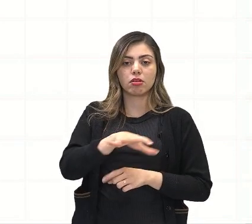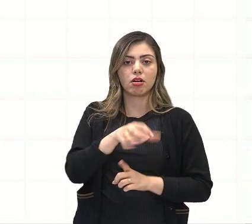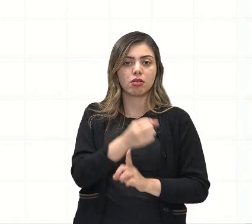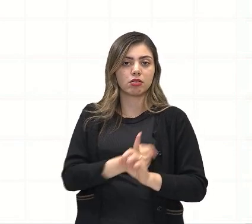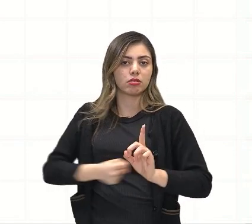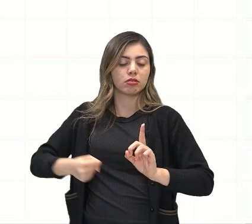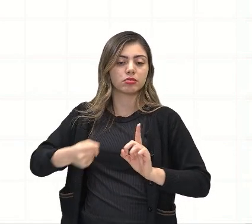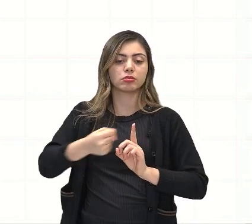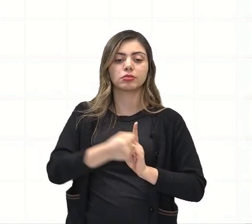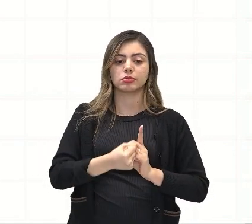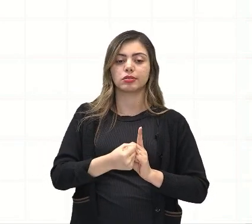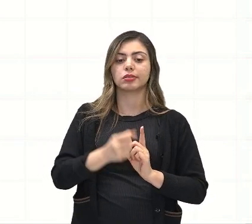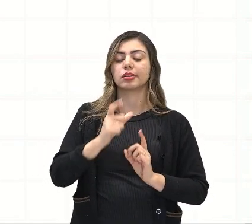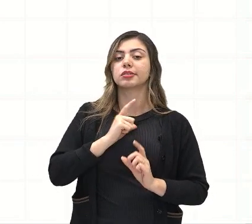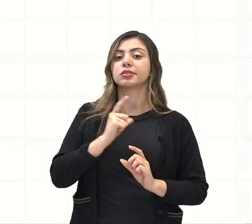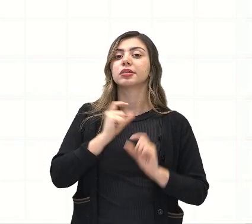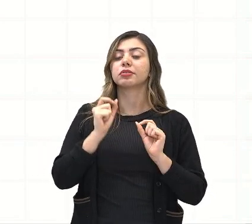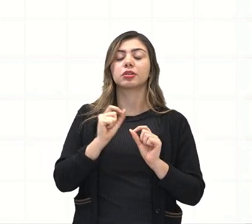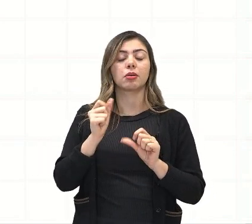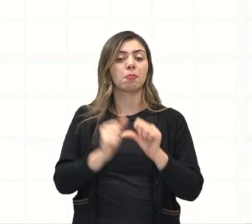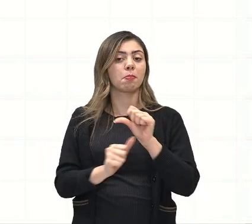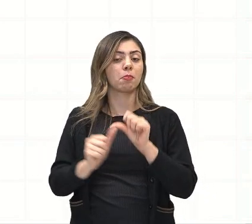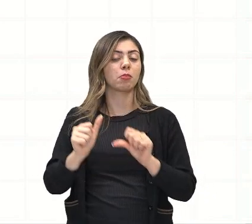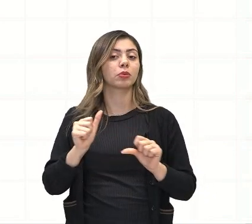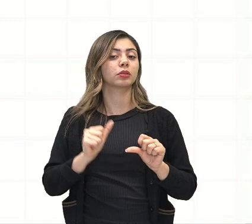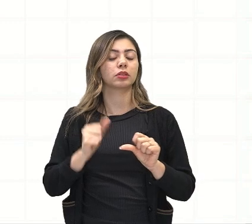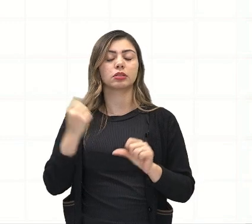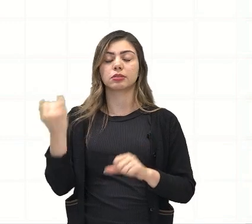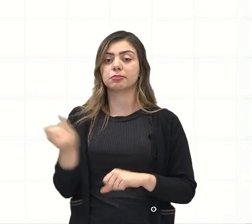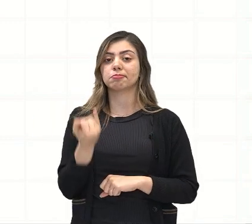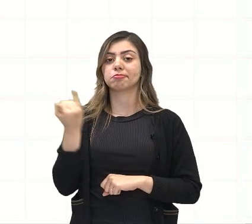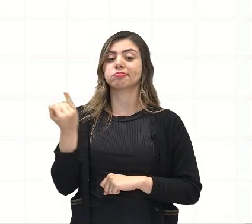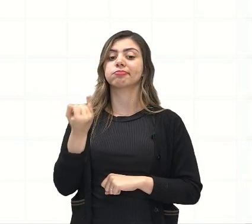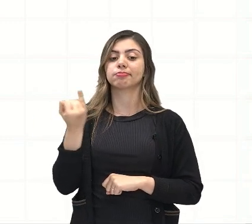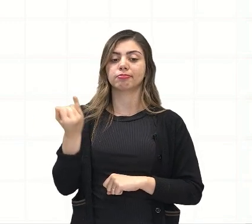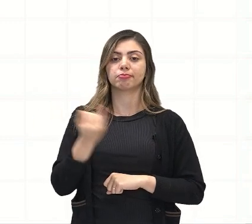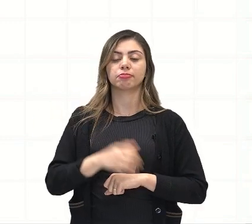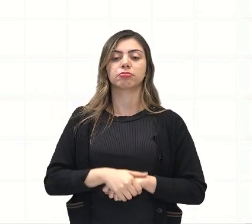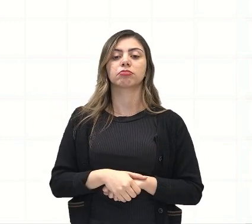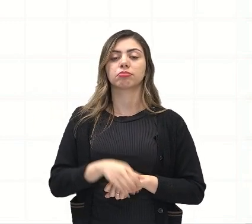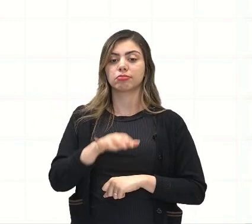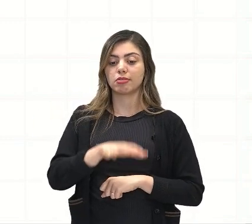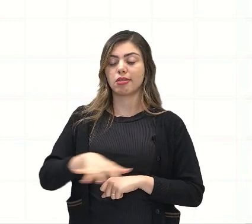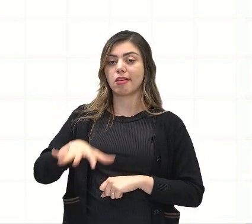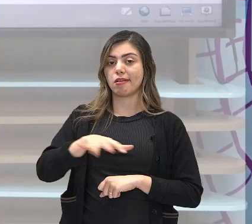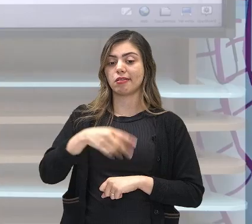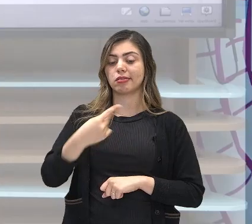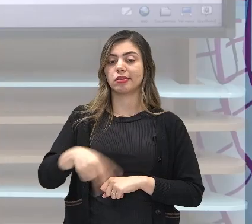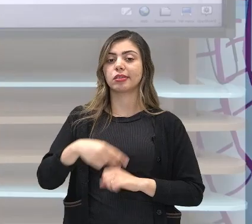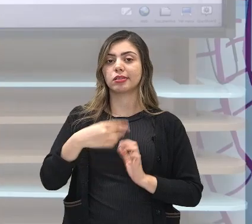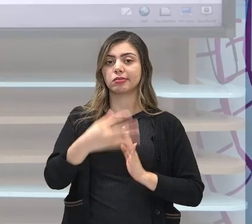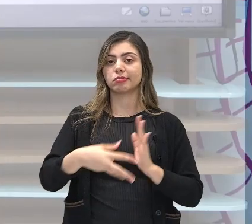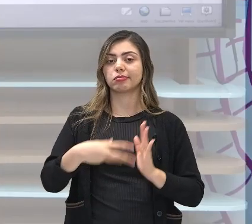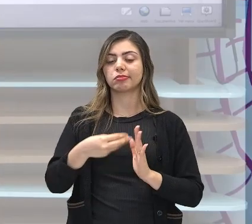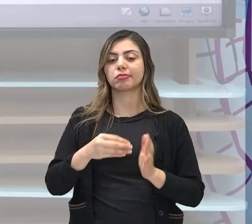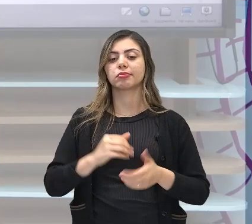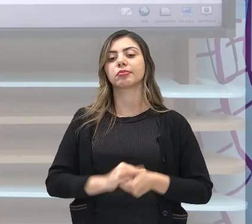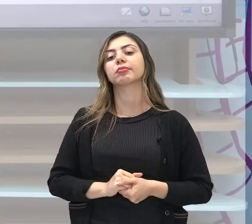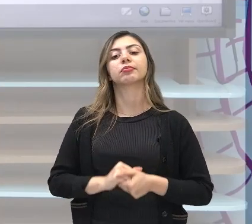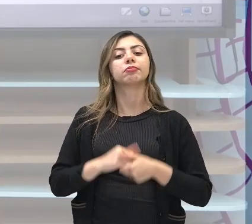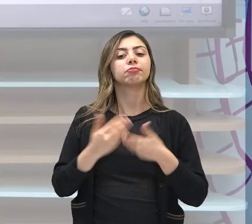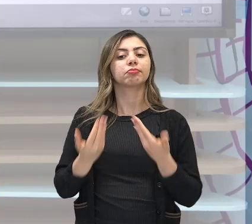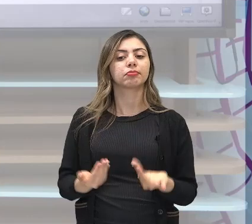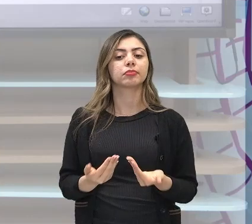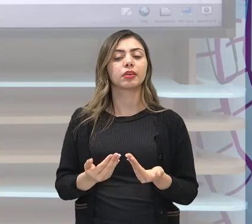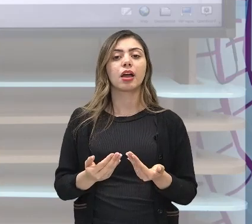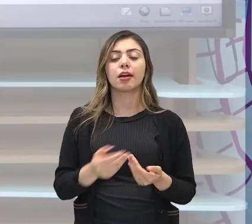né, nós temos uma mudança emblemática na região amazônica, que é o quê? A